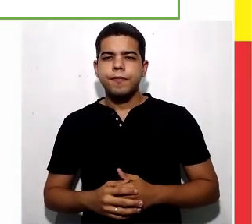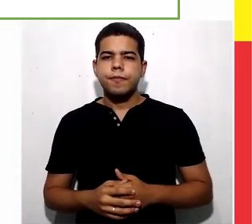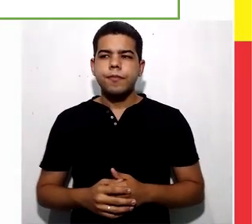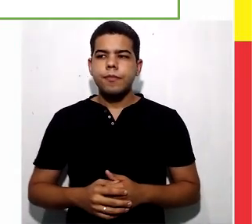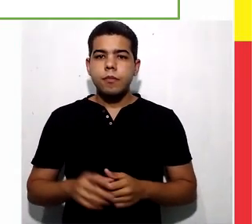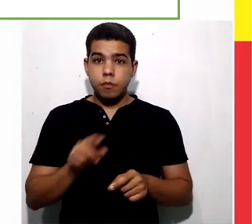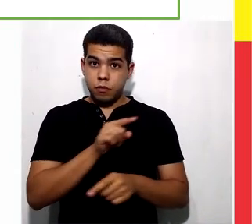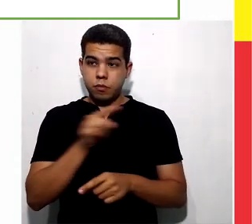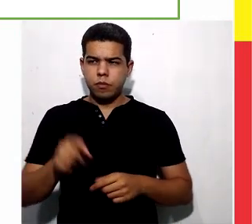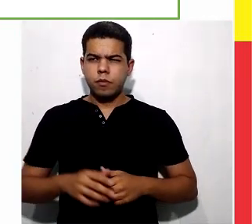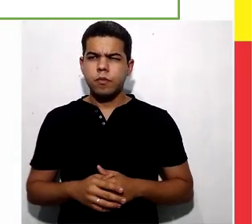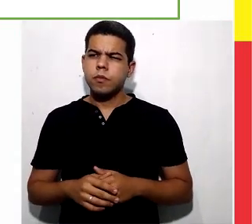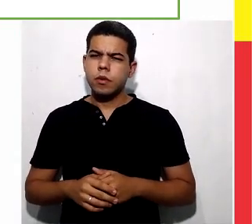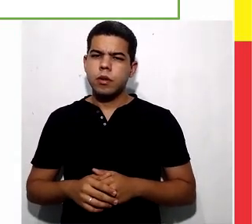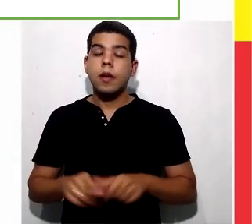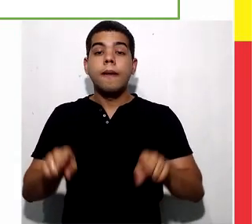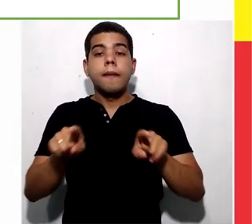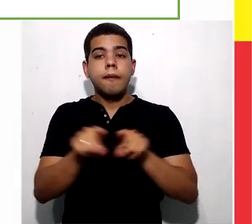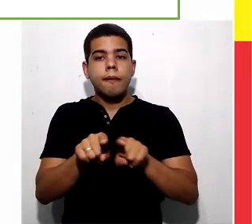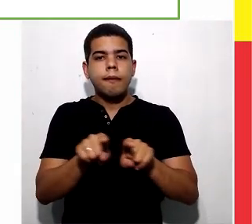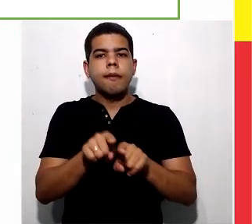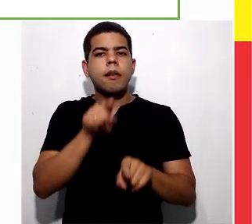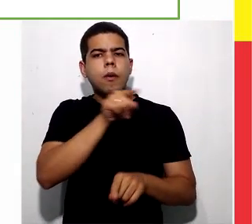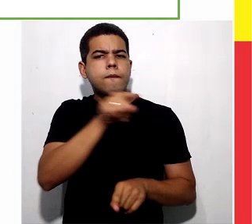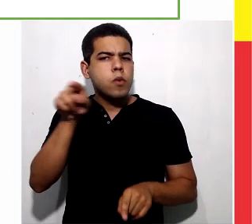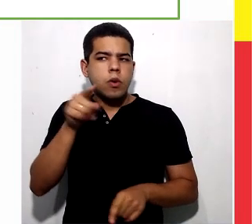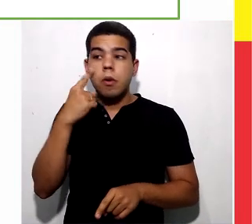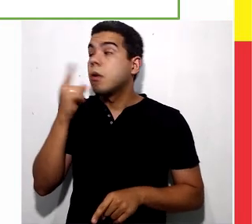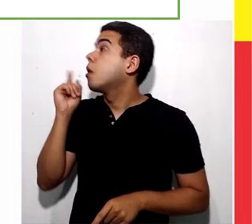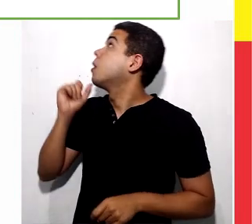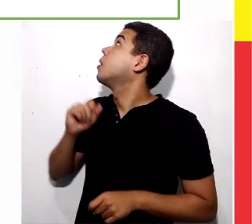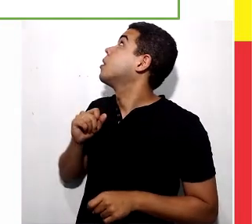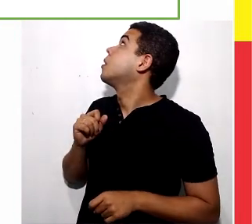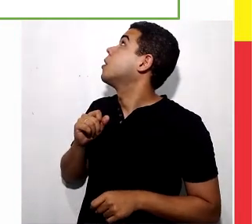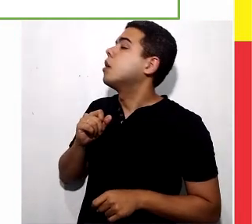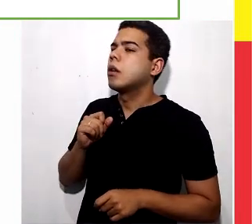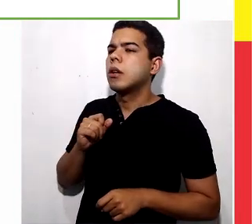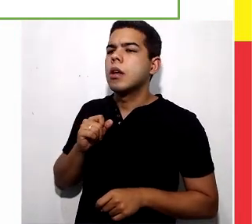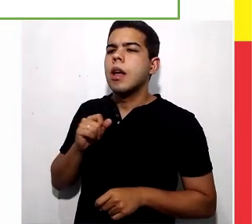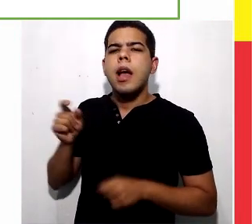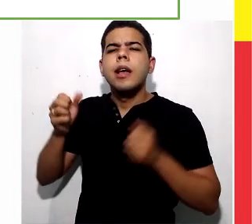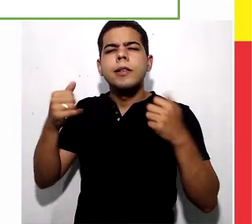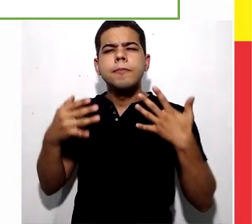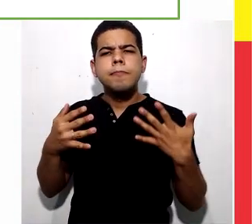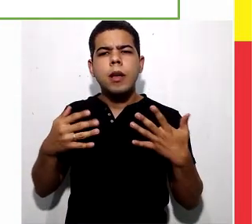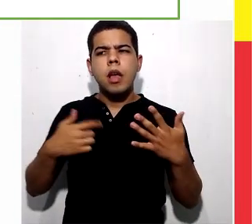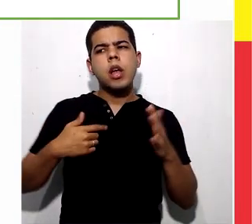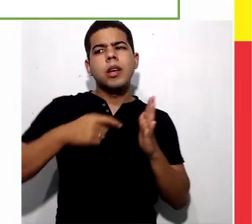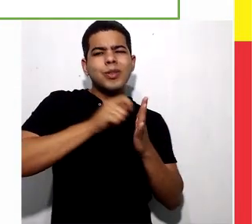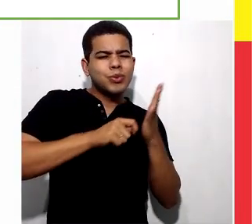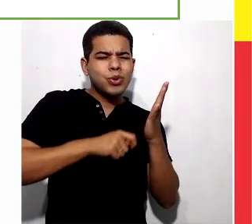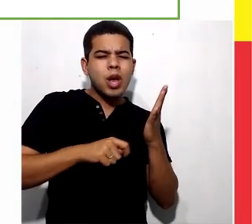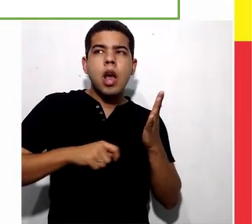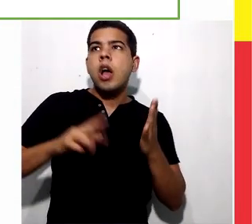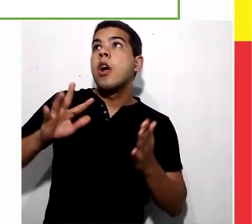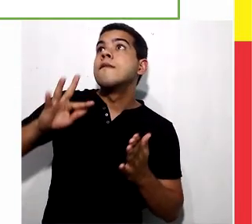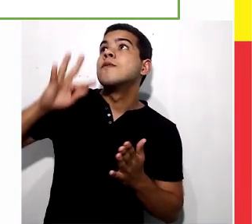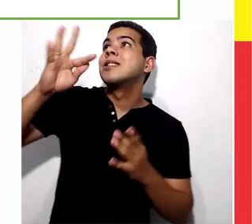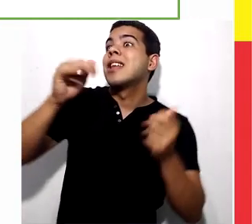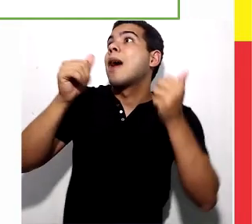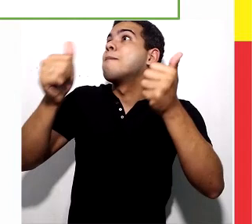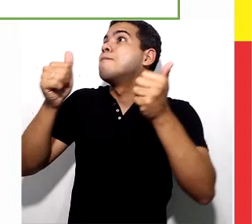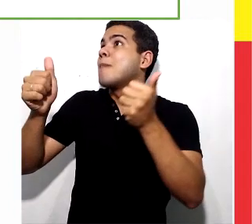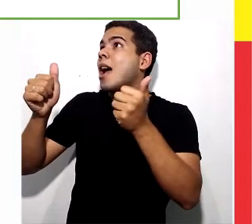para todos vocês, para você também, certo? Para todos vocês, vamos ver, eu escrevo, ela dizia, sem esperança de que aquilo